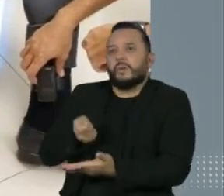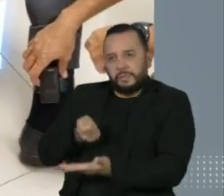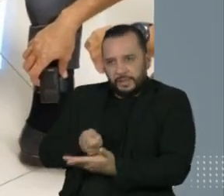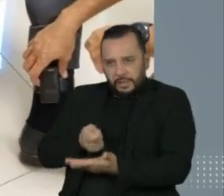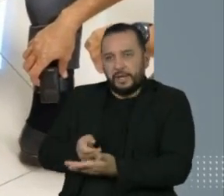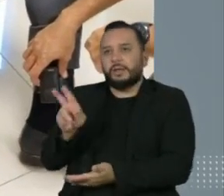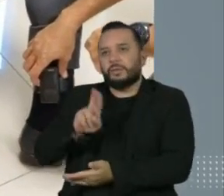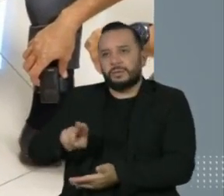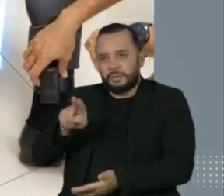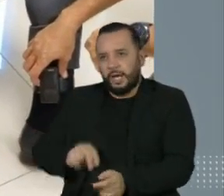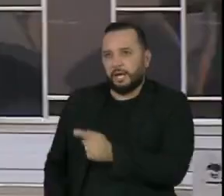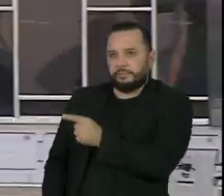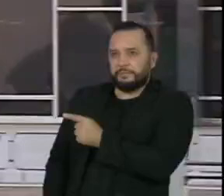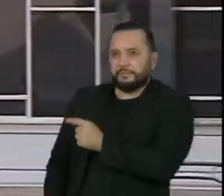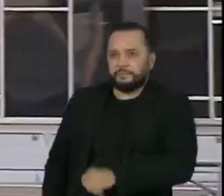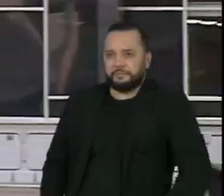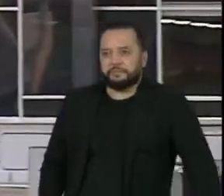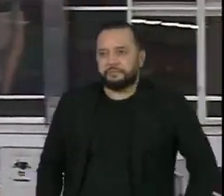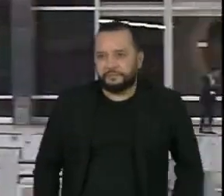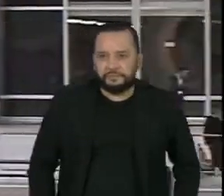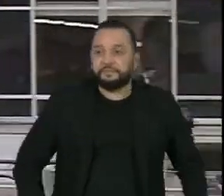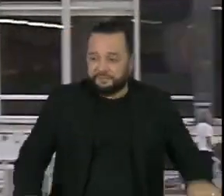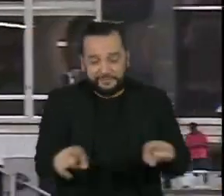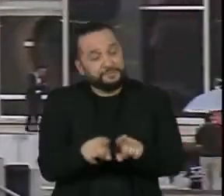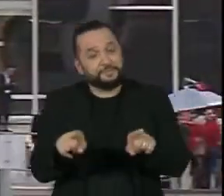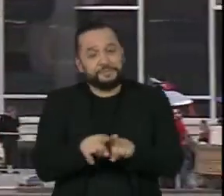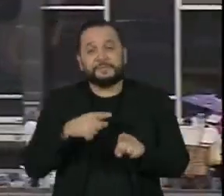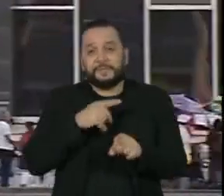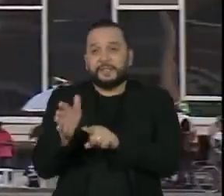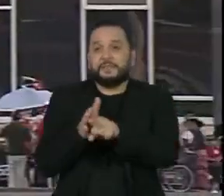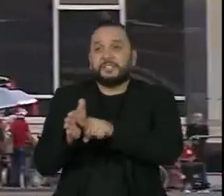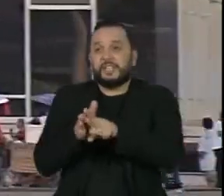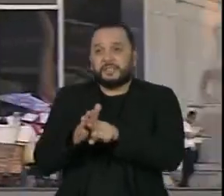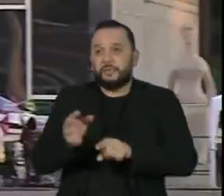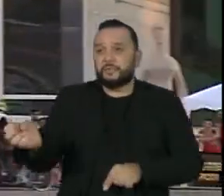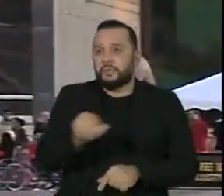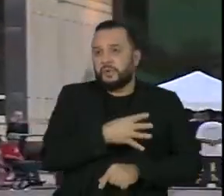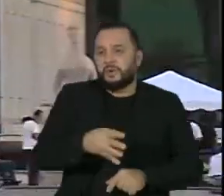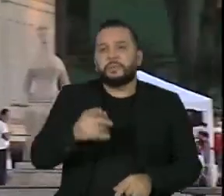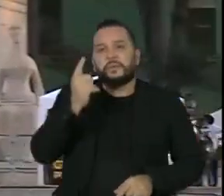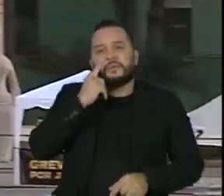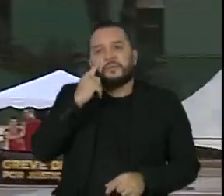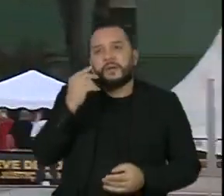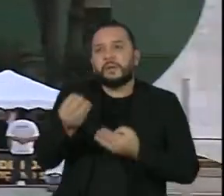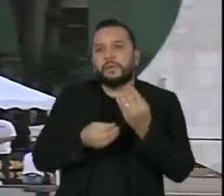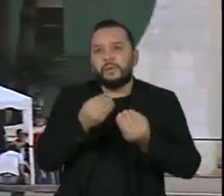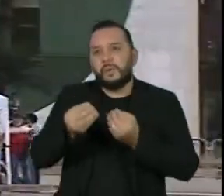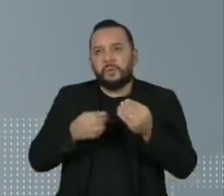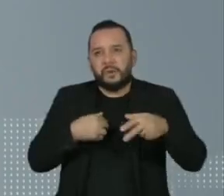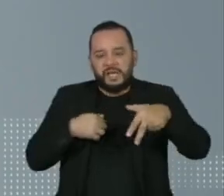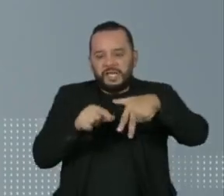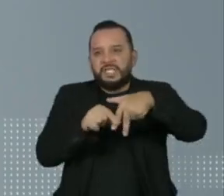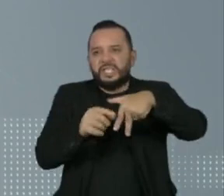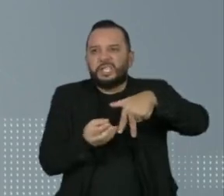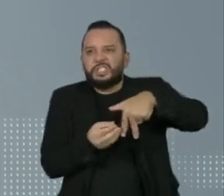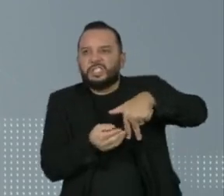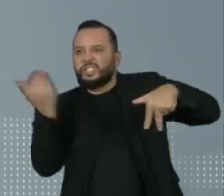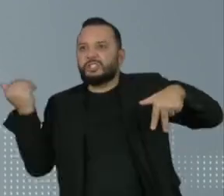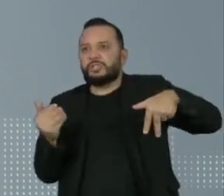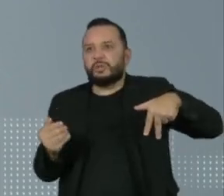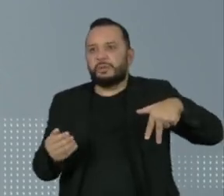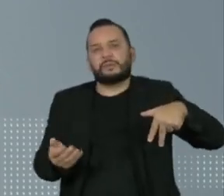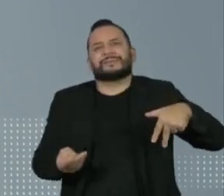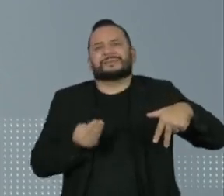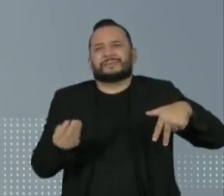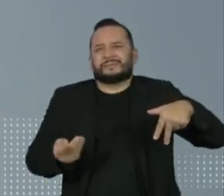decretados contra o deputado foi aberto um novo inquérito para apurar a violação no uso do aparelho a